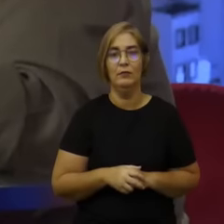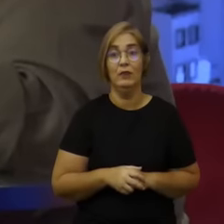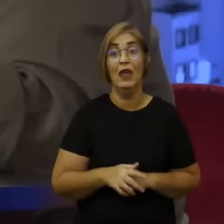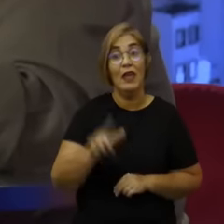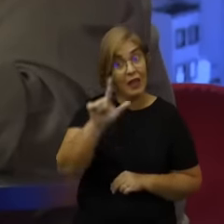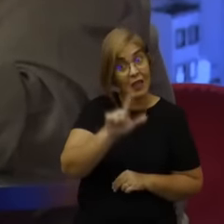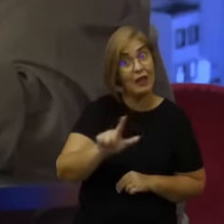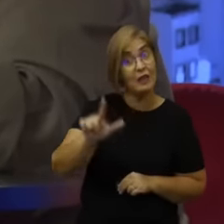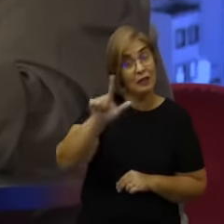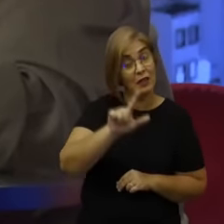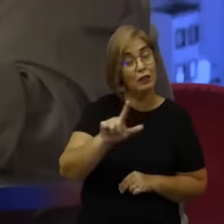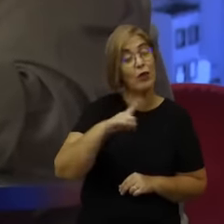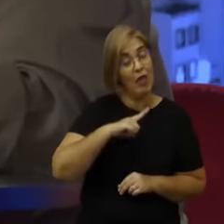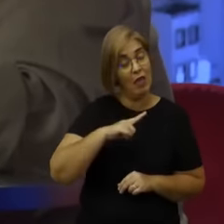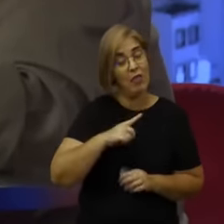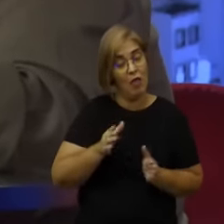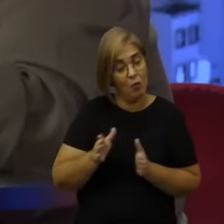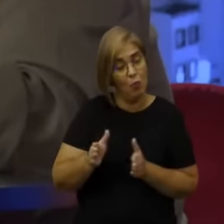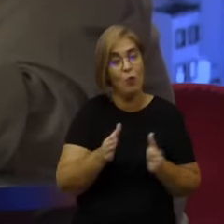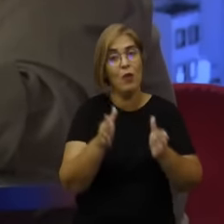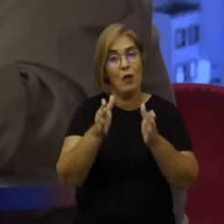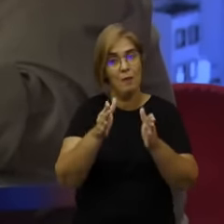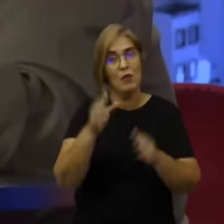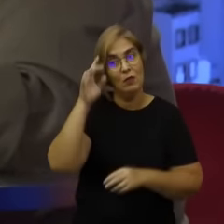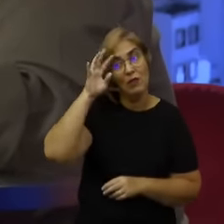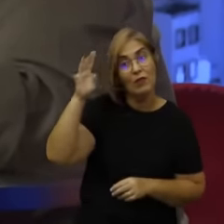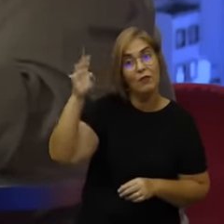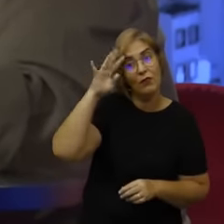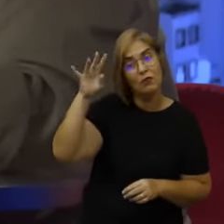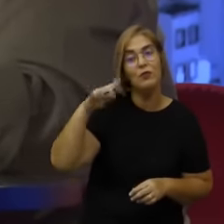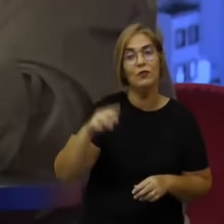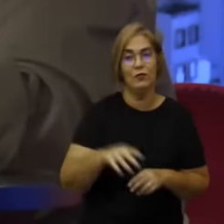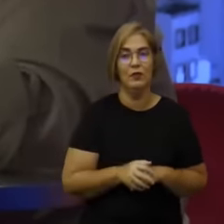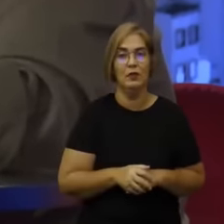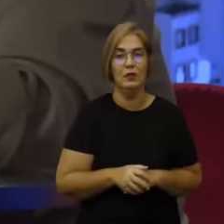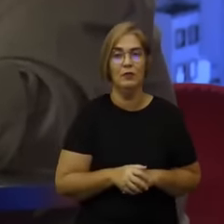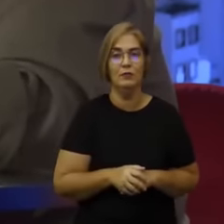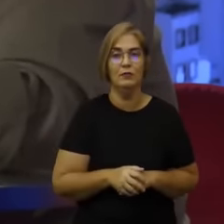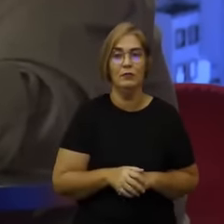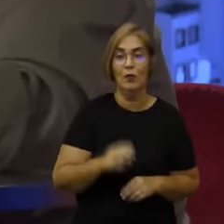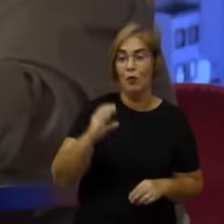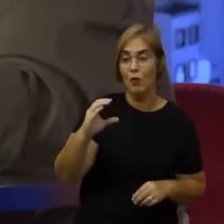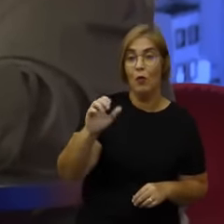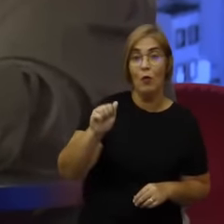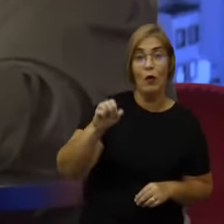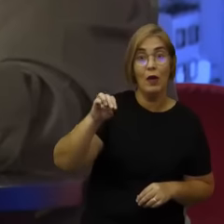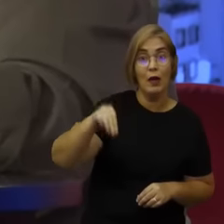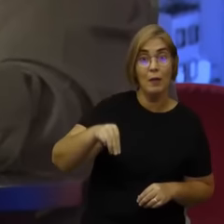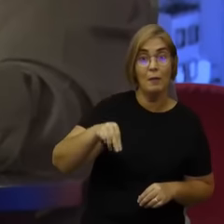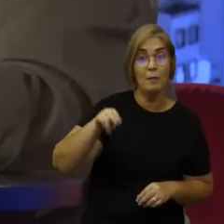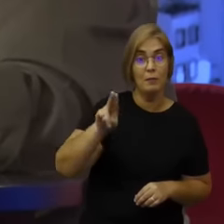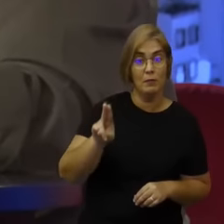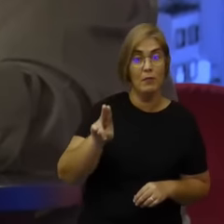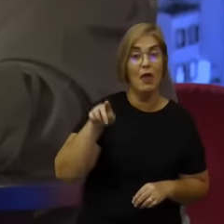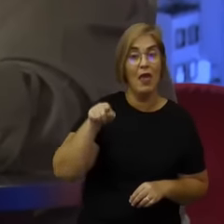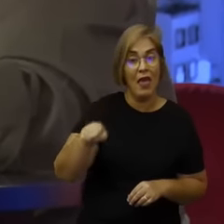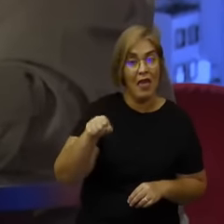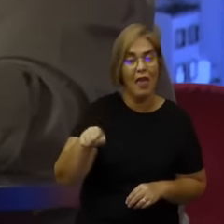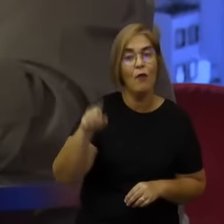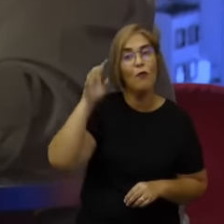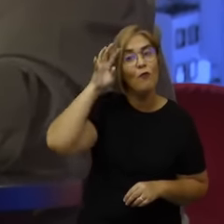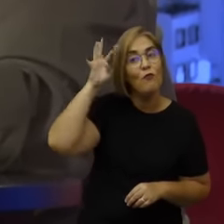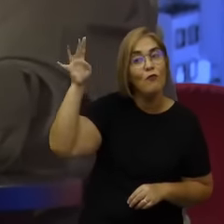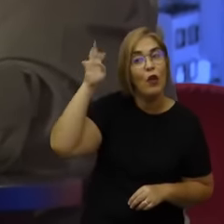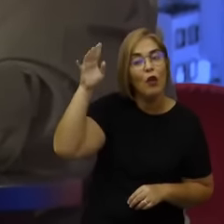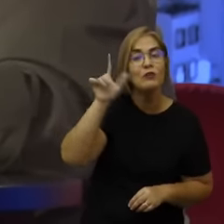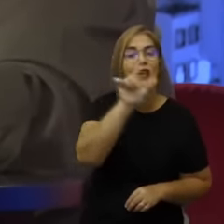um dos recursos também de expressão filosófica do Cami. O Cami é um filósofo literato, não é? e